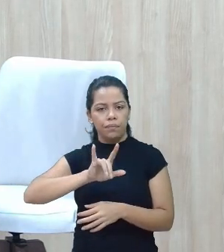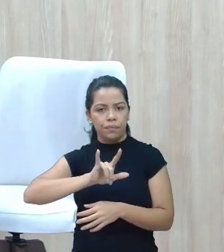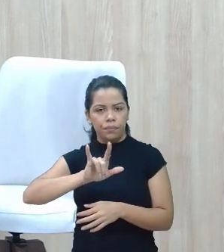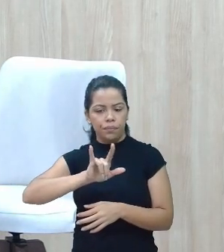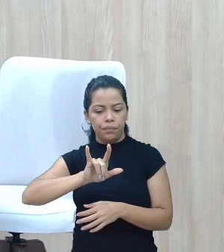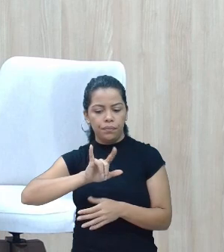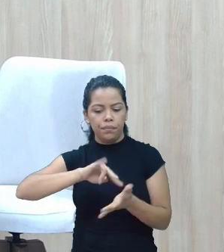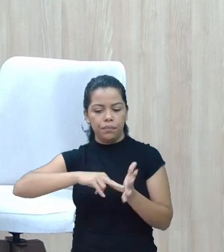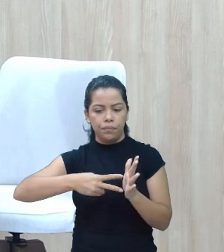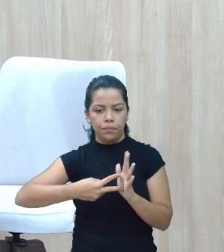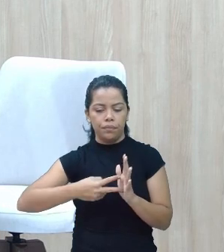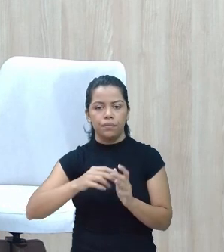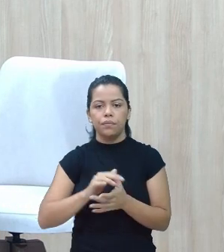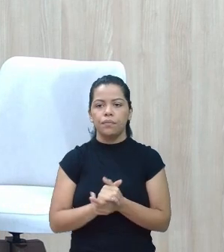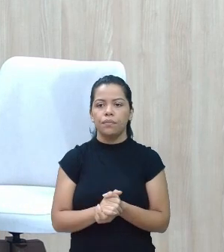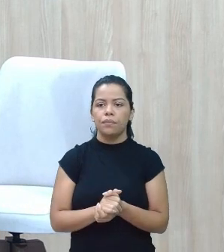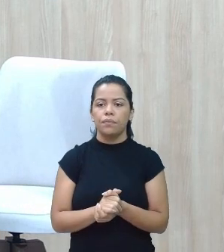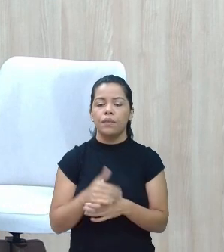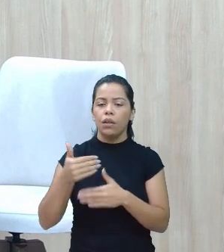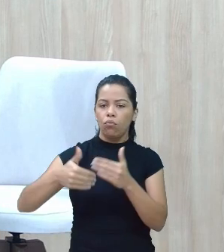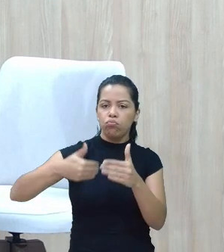Seguindo aqui, pessoal, ó,